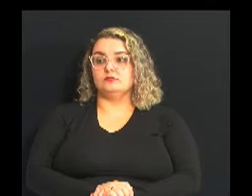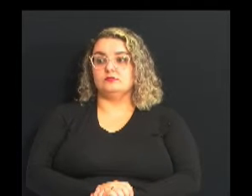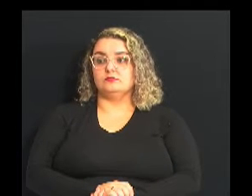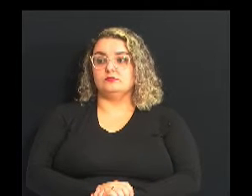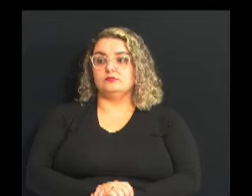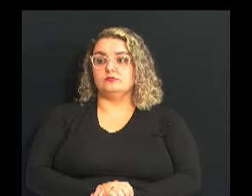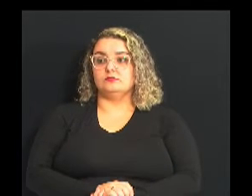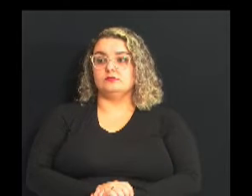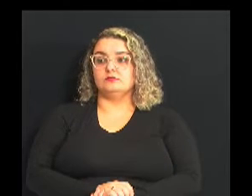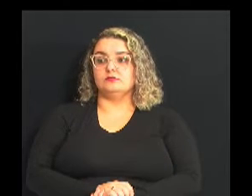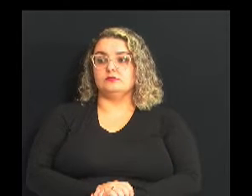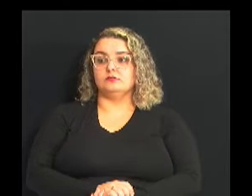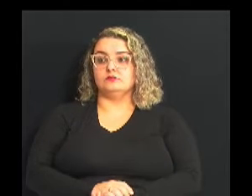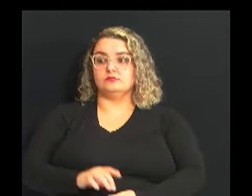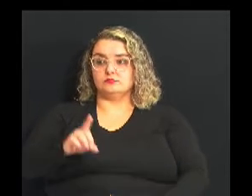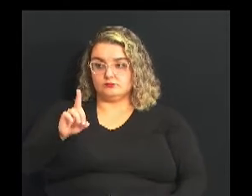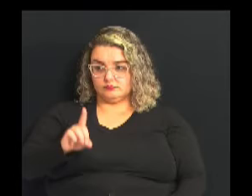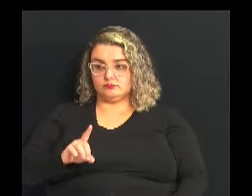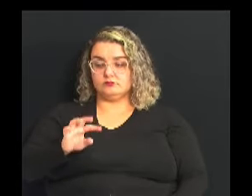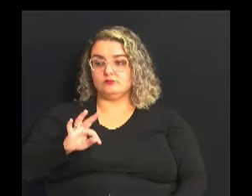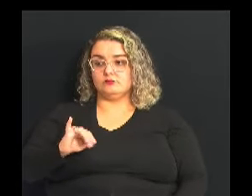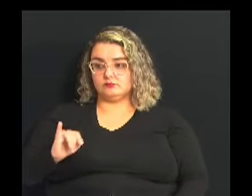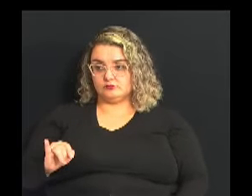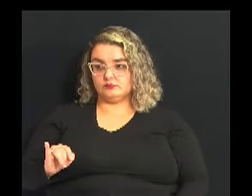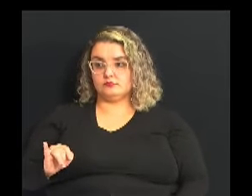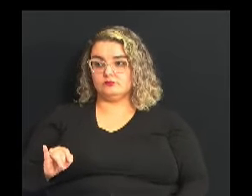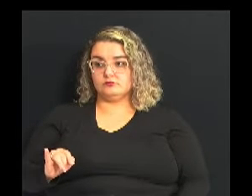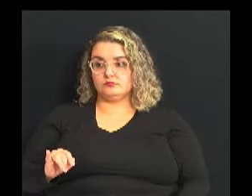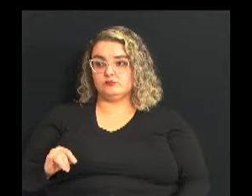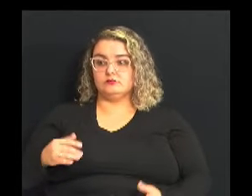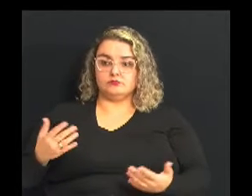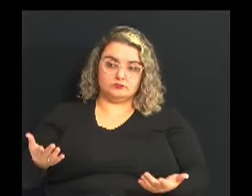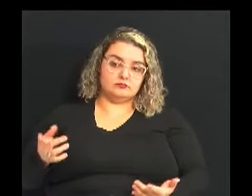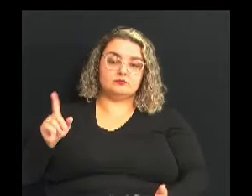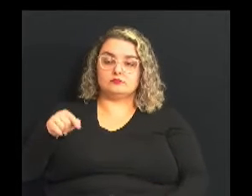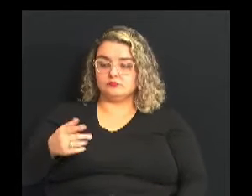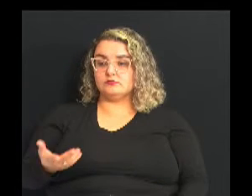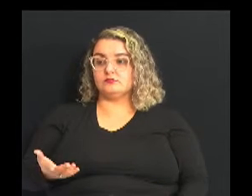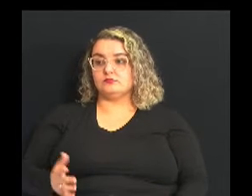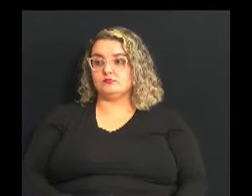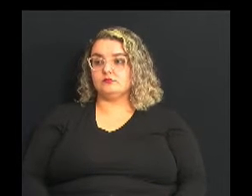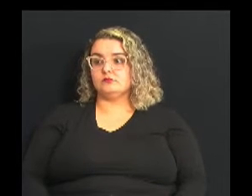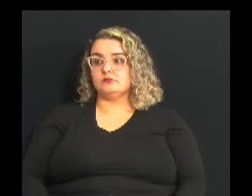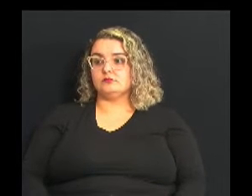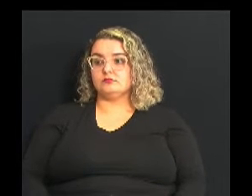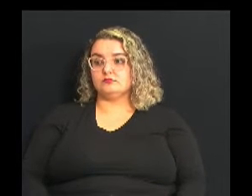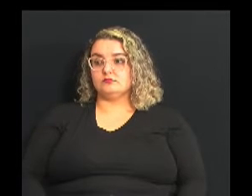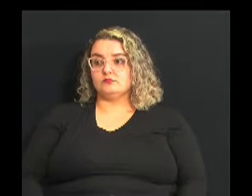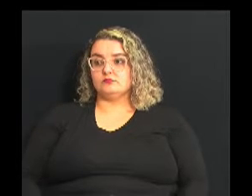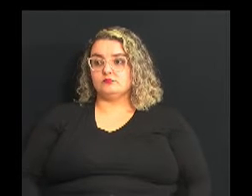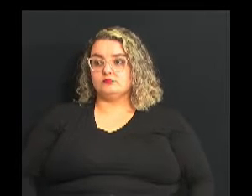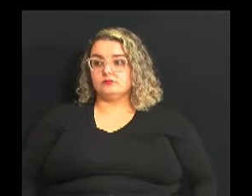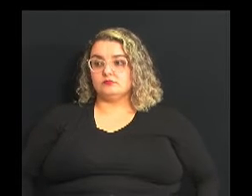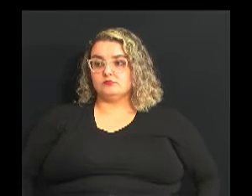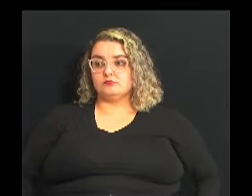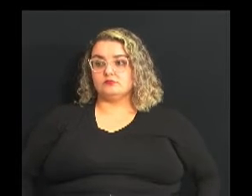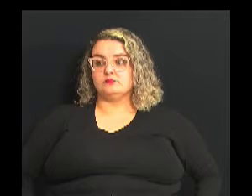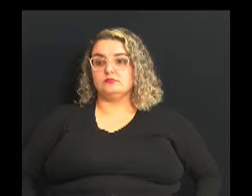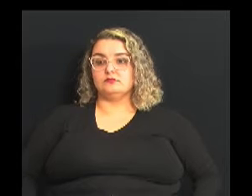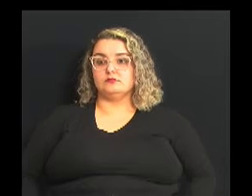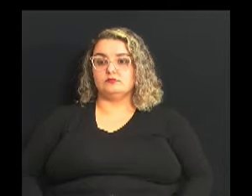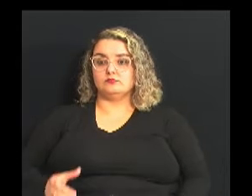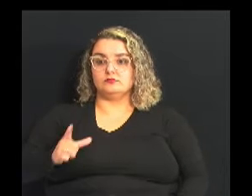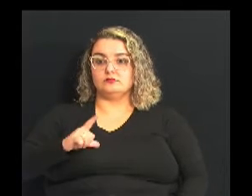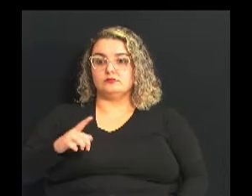parte da diretoria de TI, é isso. Né? Nós vamos ter também agora